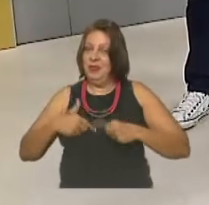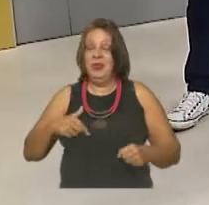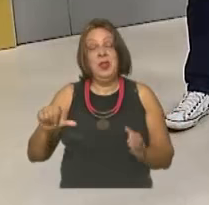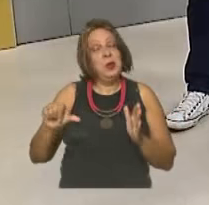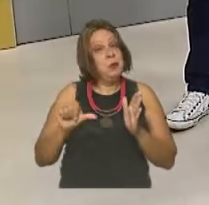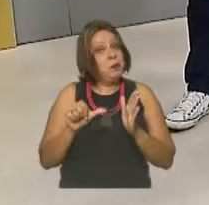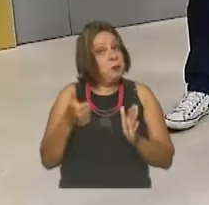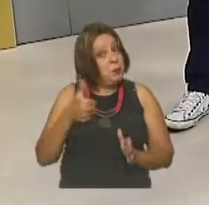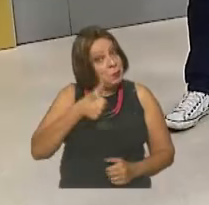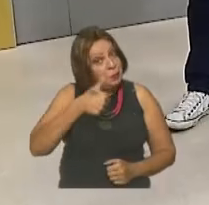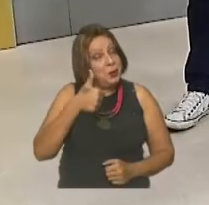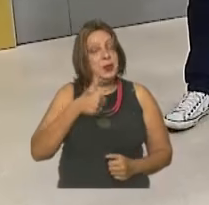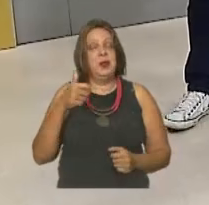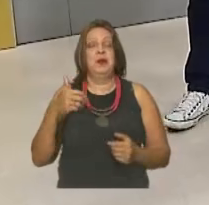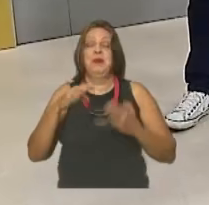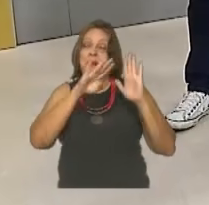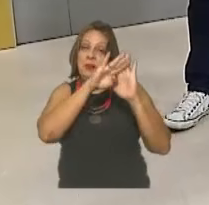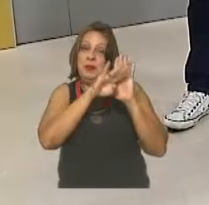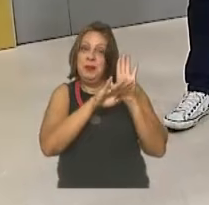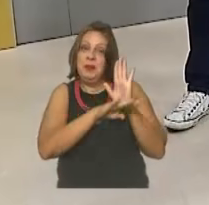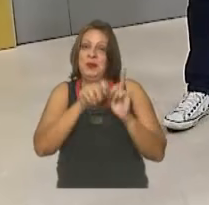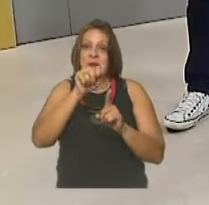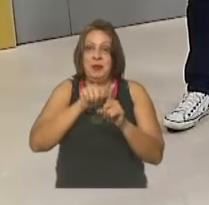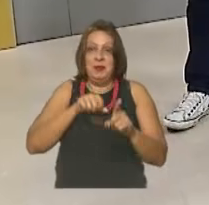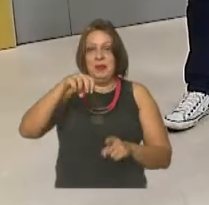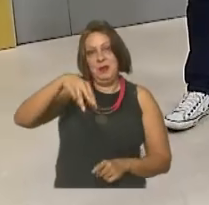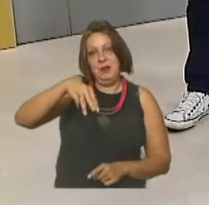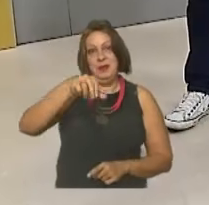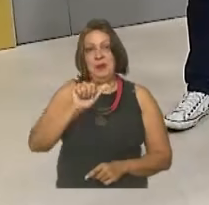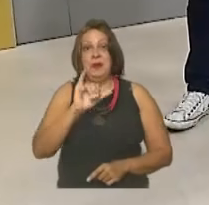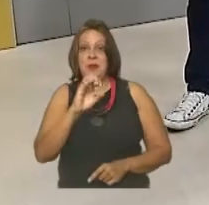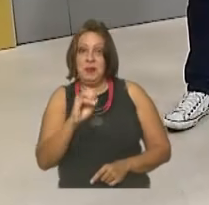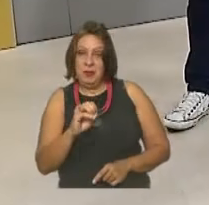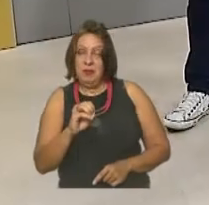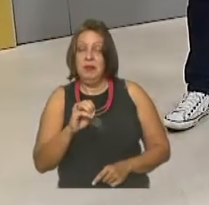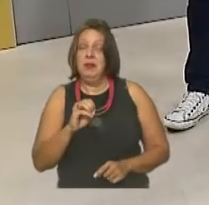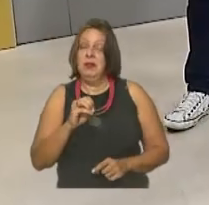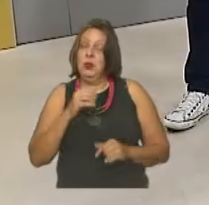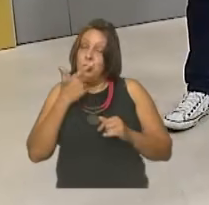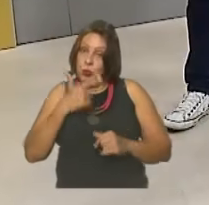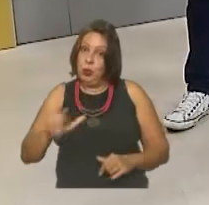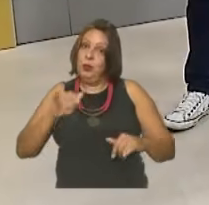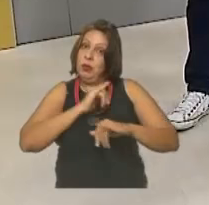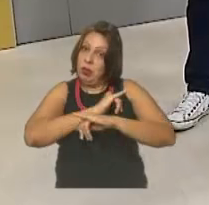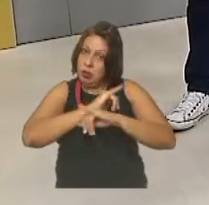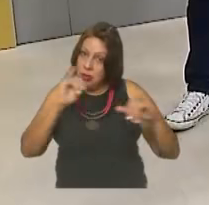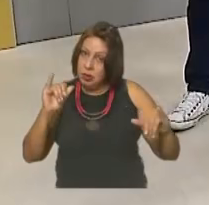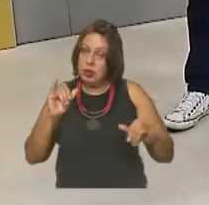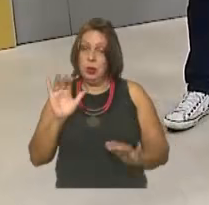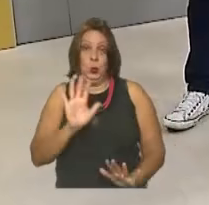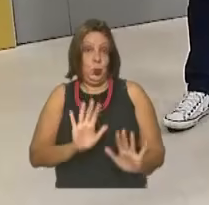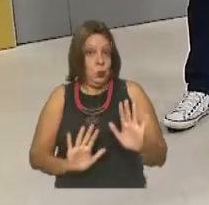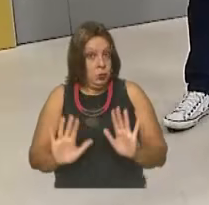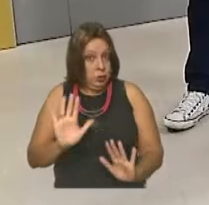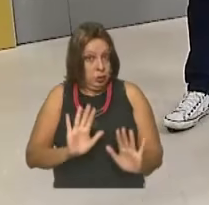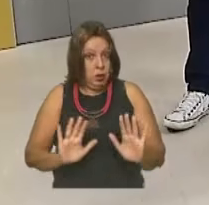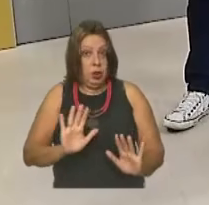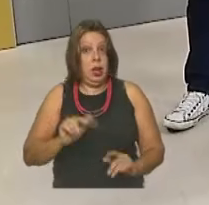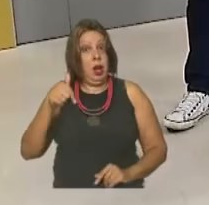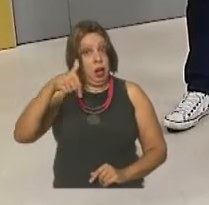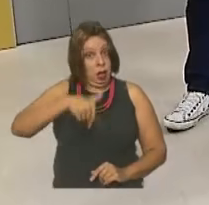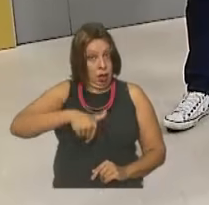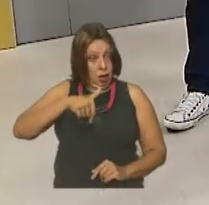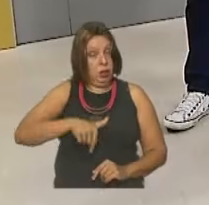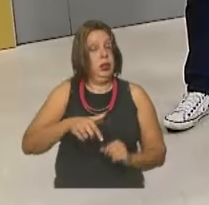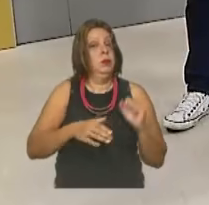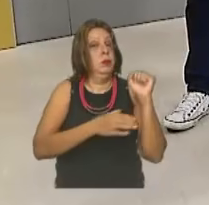programa do mês de maio e mais uma vez ressaltamos aí os cuidados e que estamos cumprindo todas as medidas de